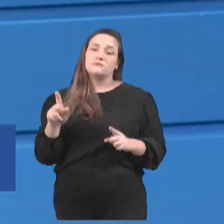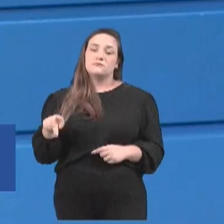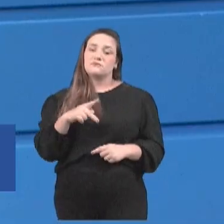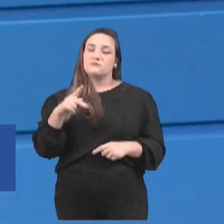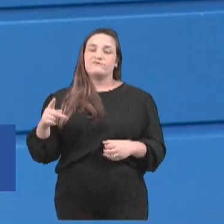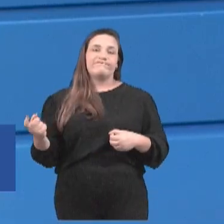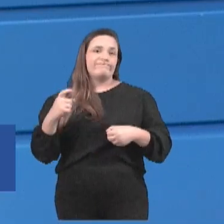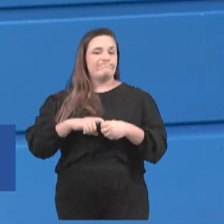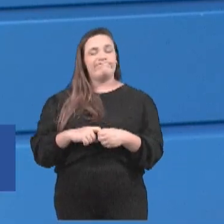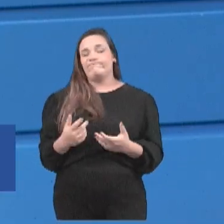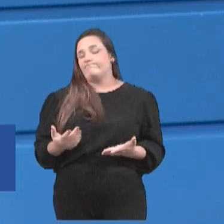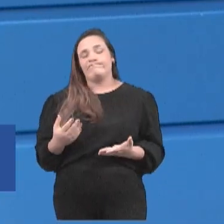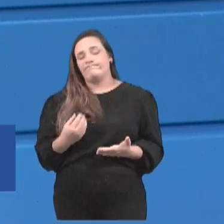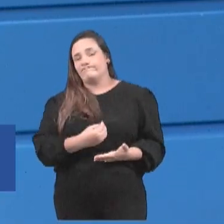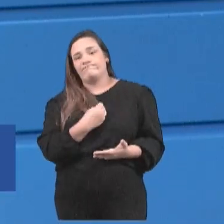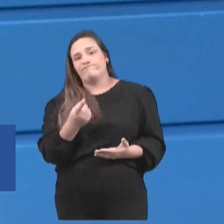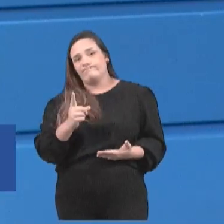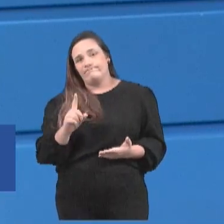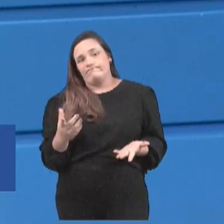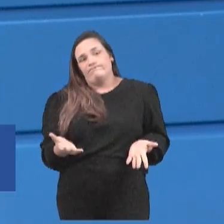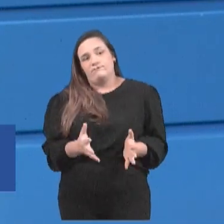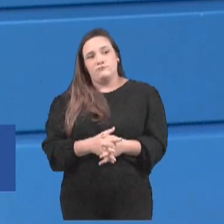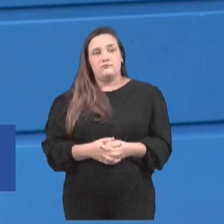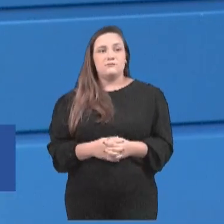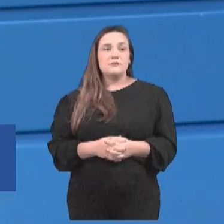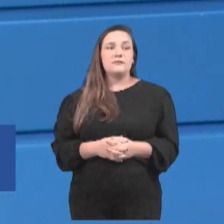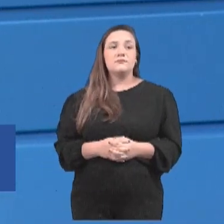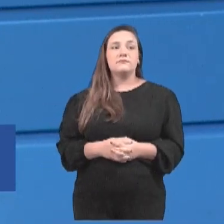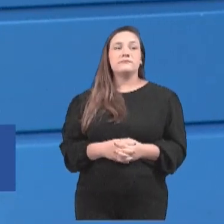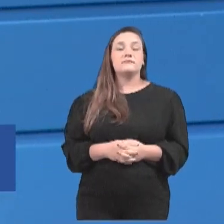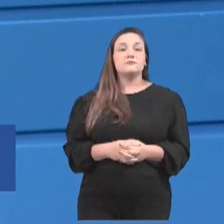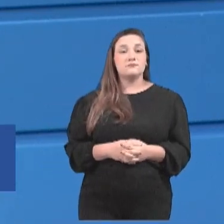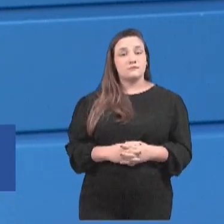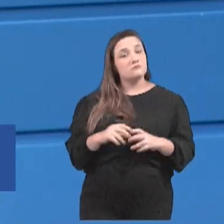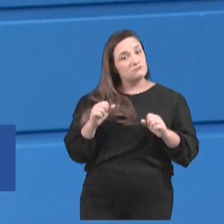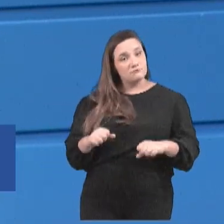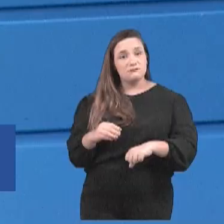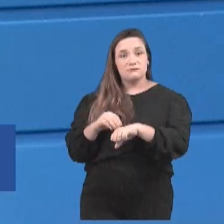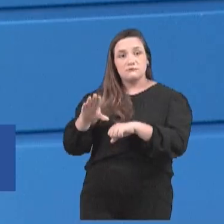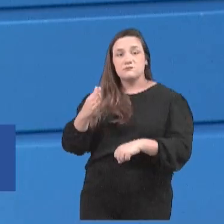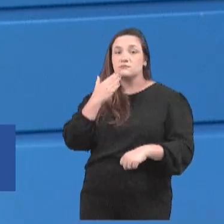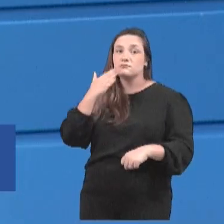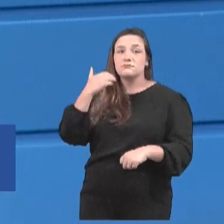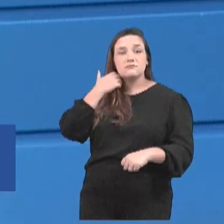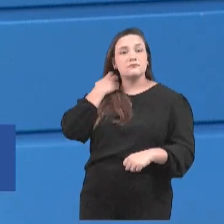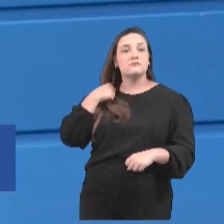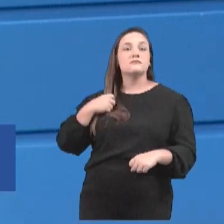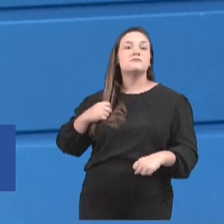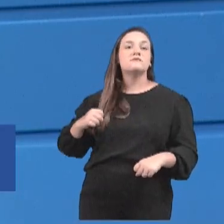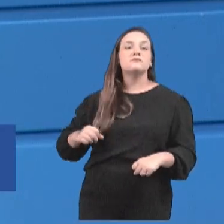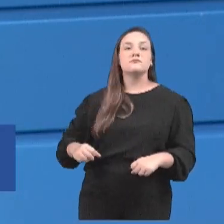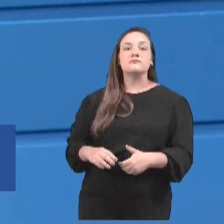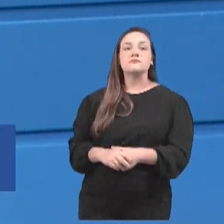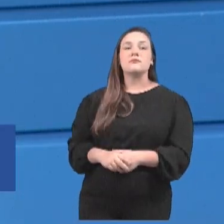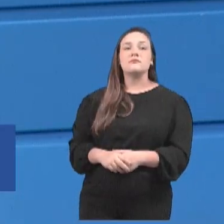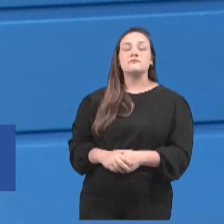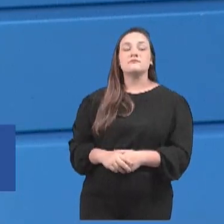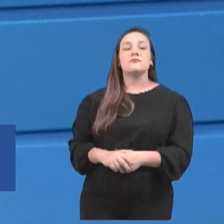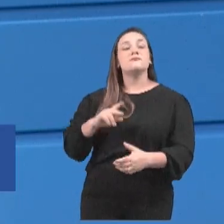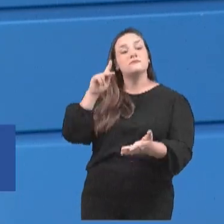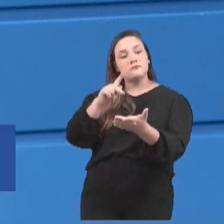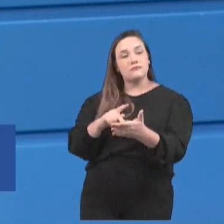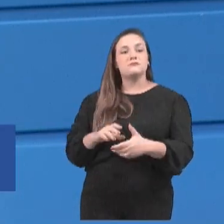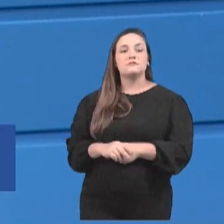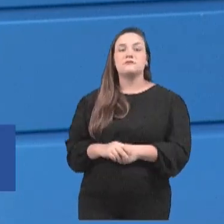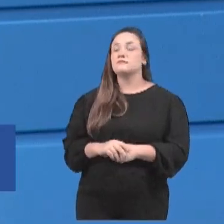professores convocados ficariam fora, né? Então, nós poderíamos levar esta reivindicação para que